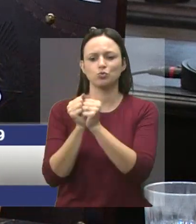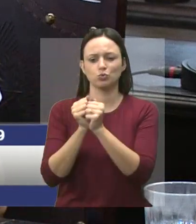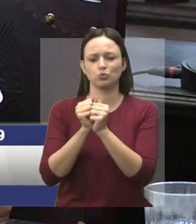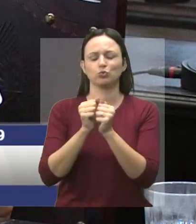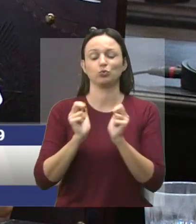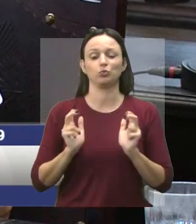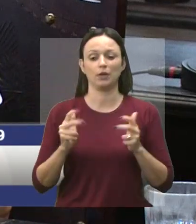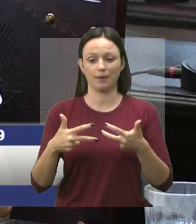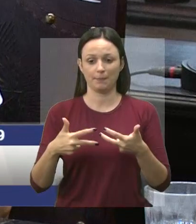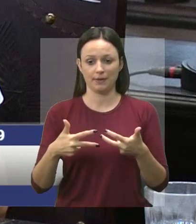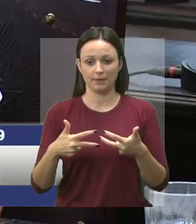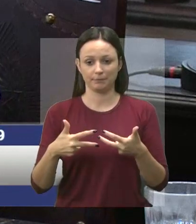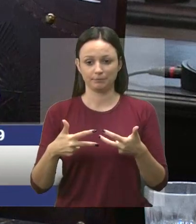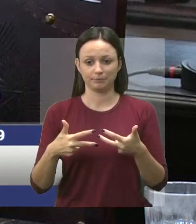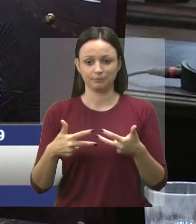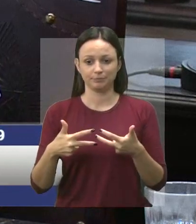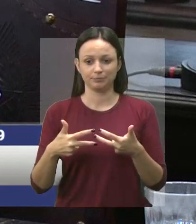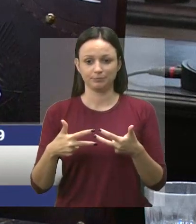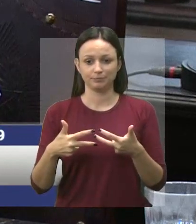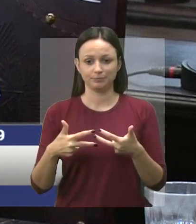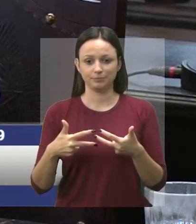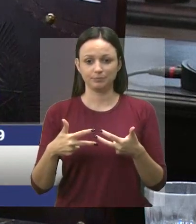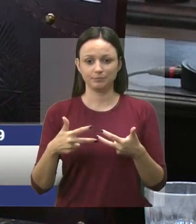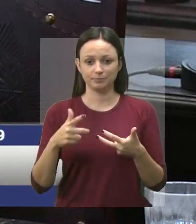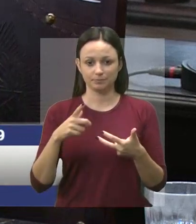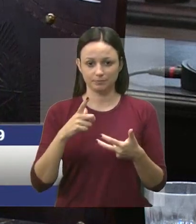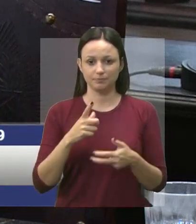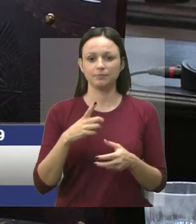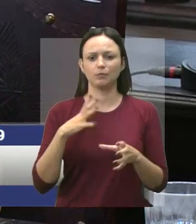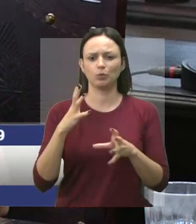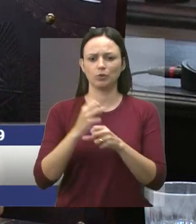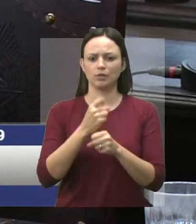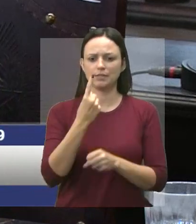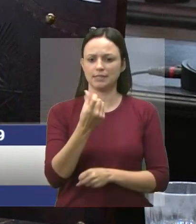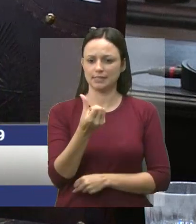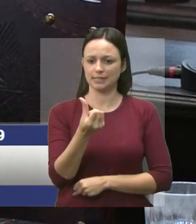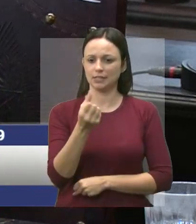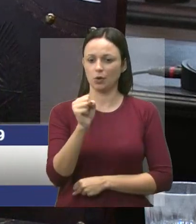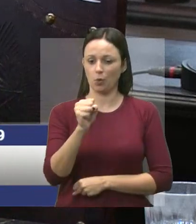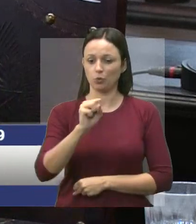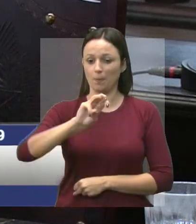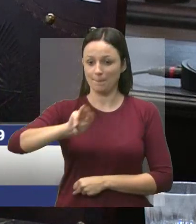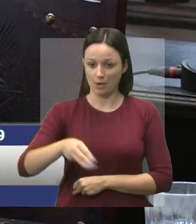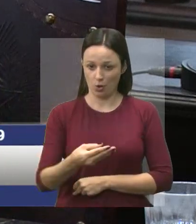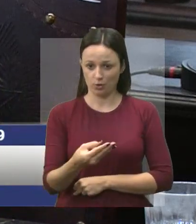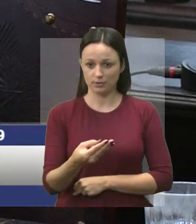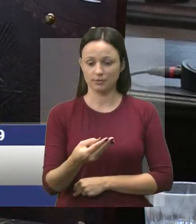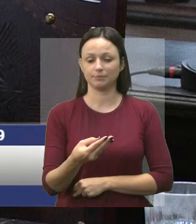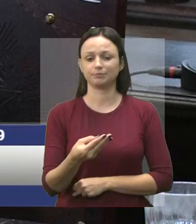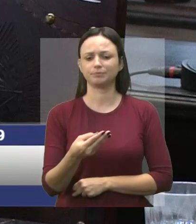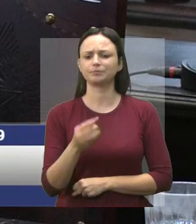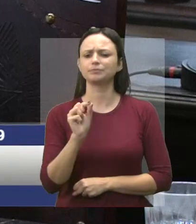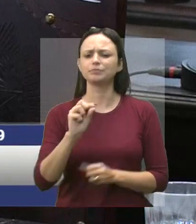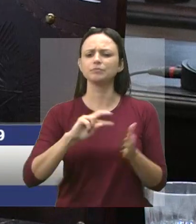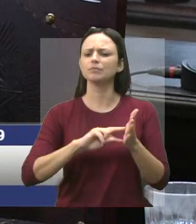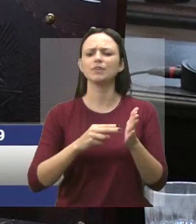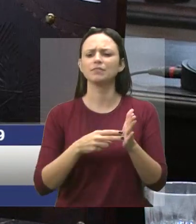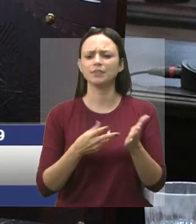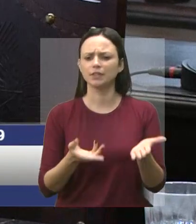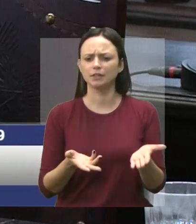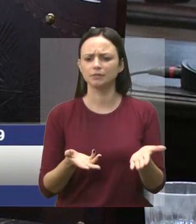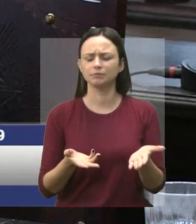tivemos, se tem um total de 168 milhões, isso significa que nós